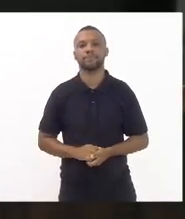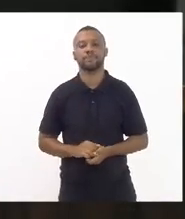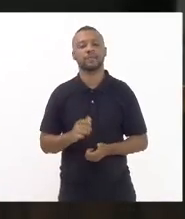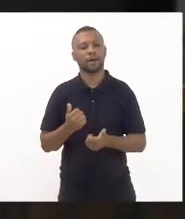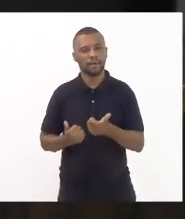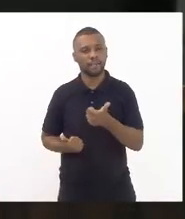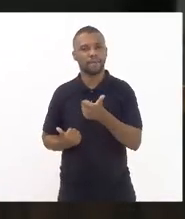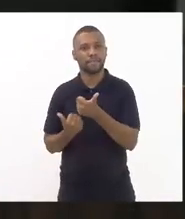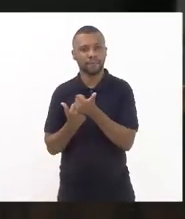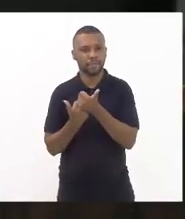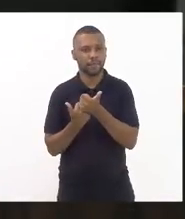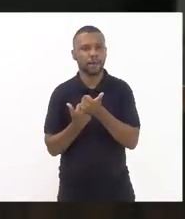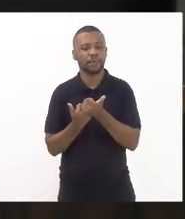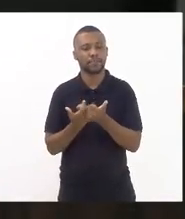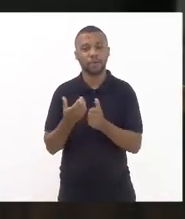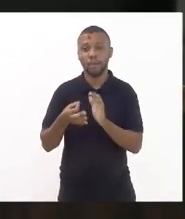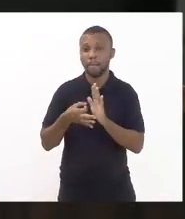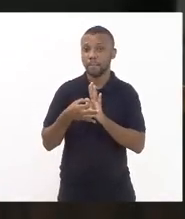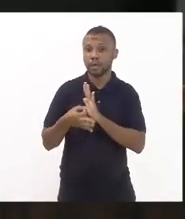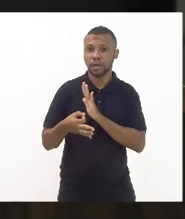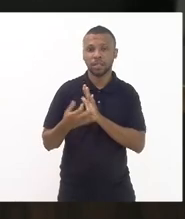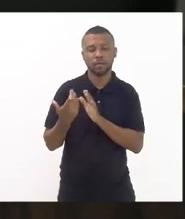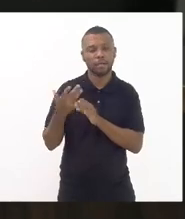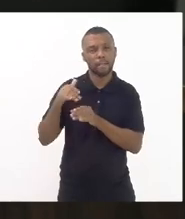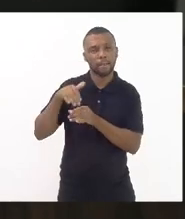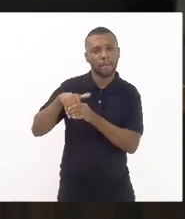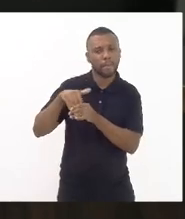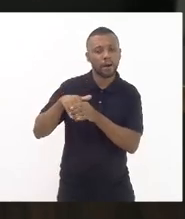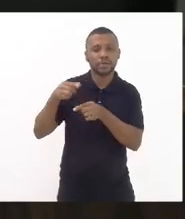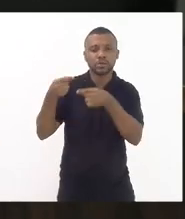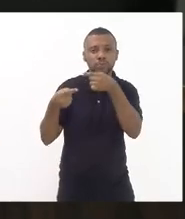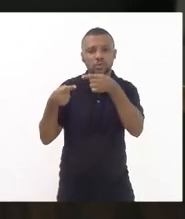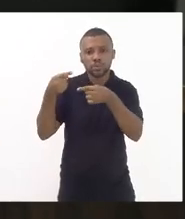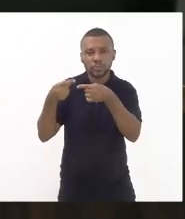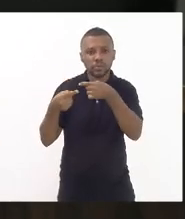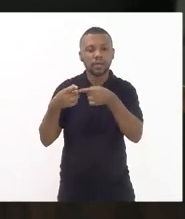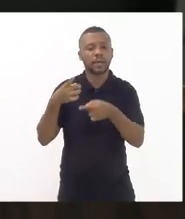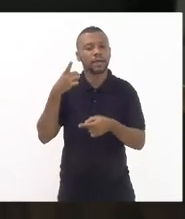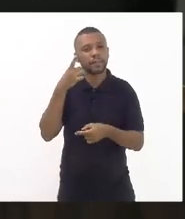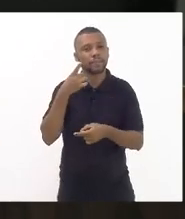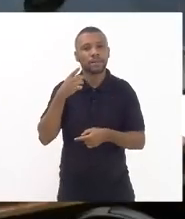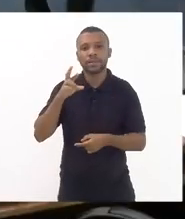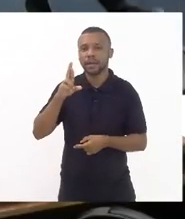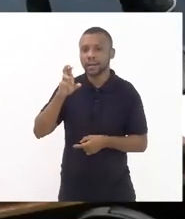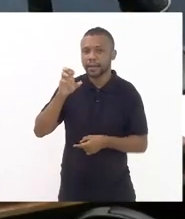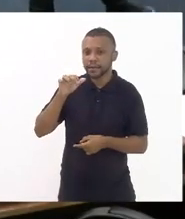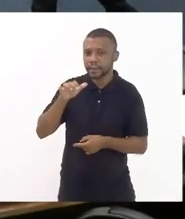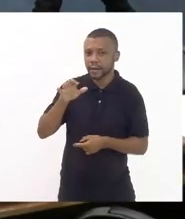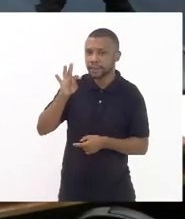Favorável. Os pareceres emitidos em discussão. Para discutir, deputada Renata.